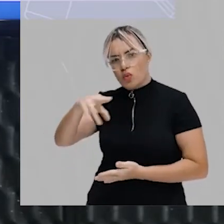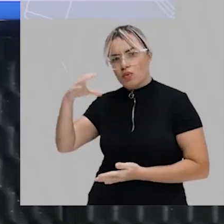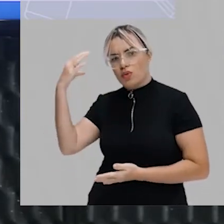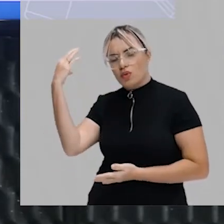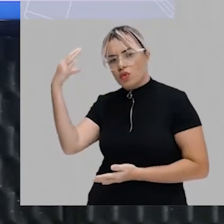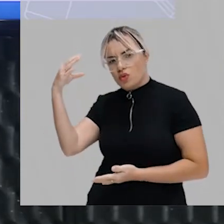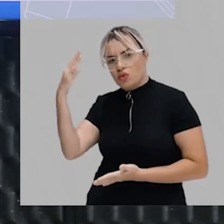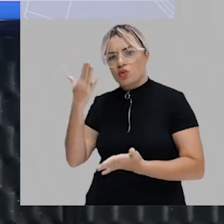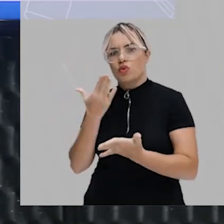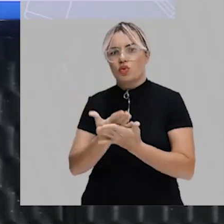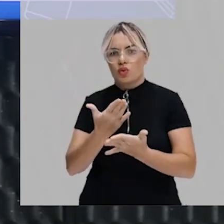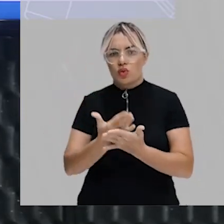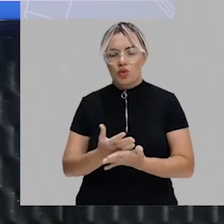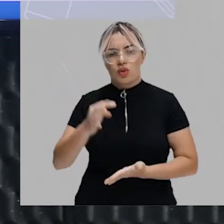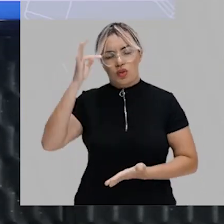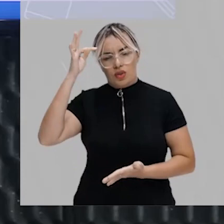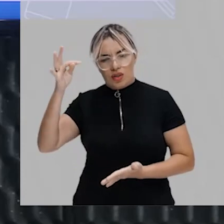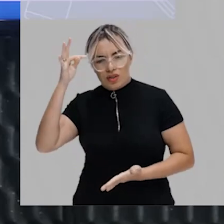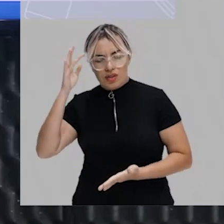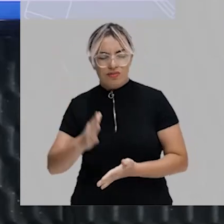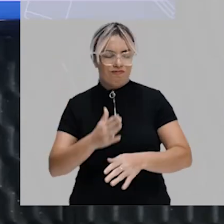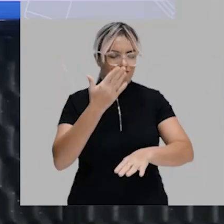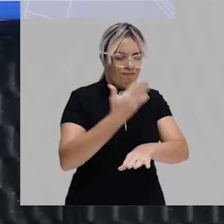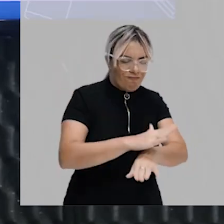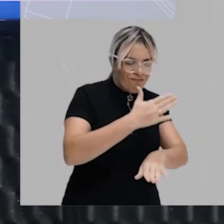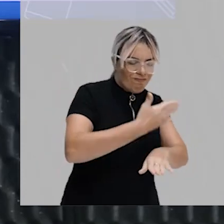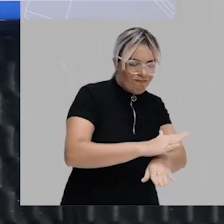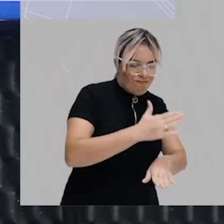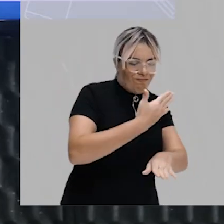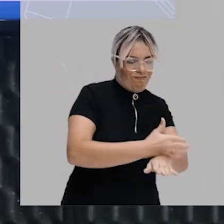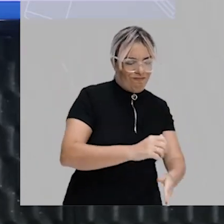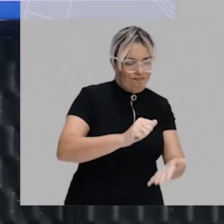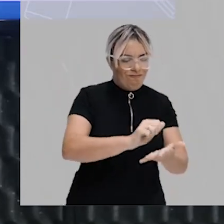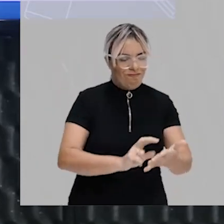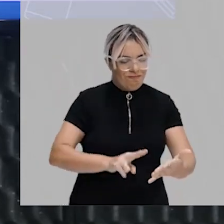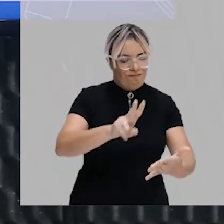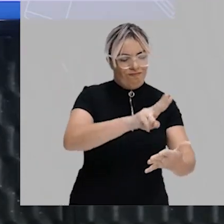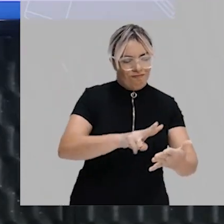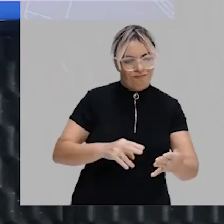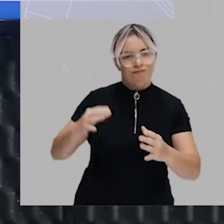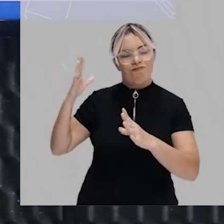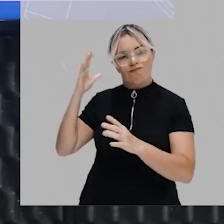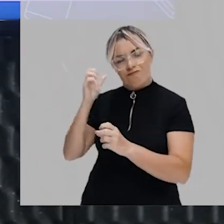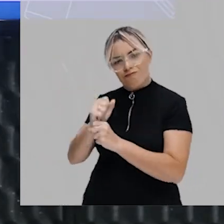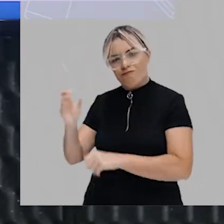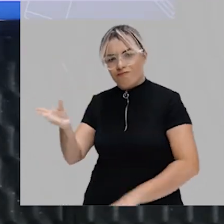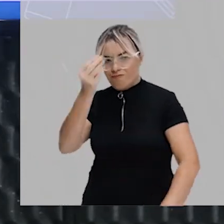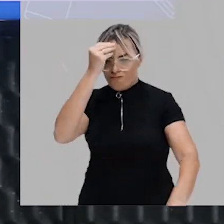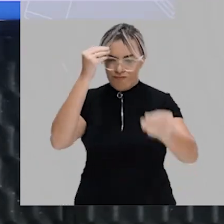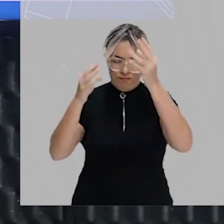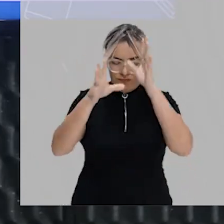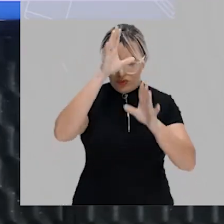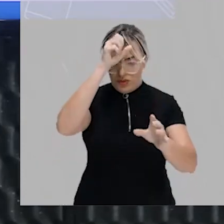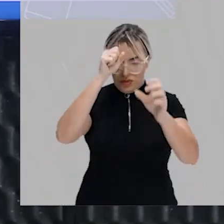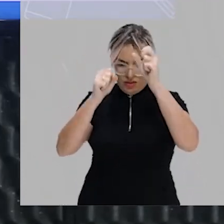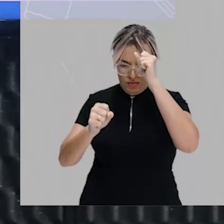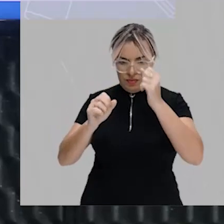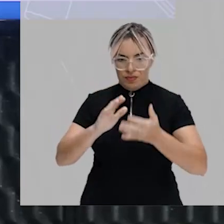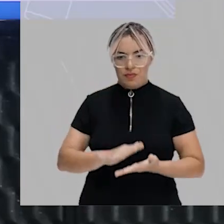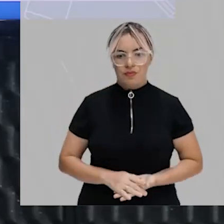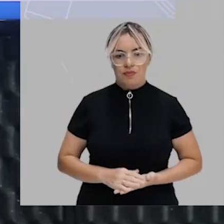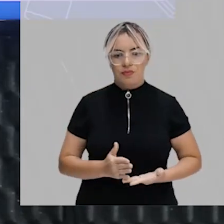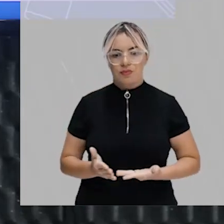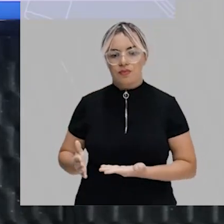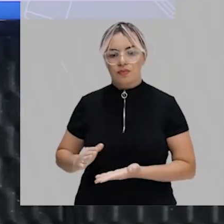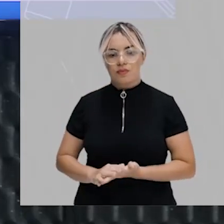gente estar exercitando, de tanta gente estar relendo, lendo, revisando, isso vai ficando na sua mente, tá? Então,